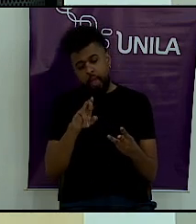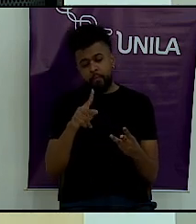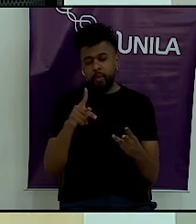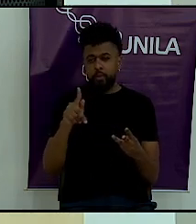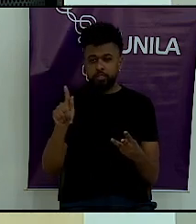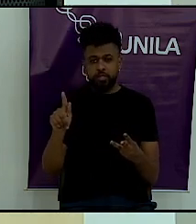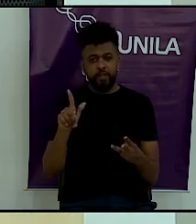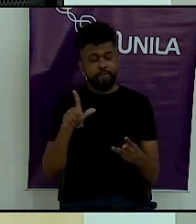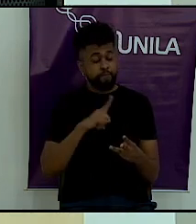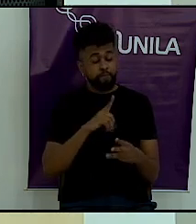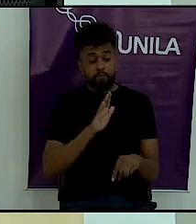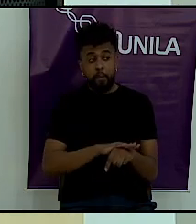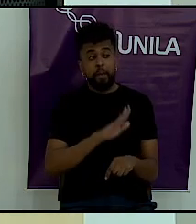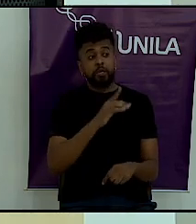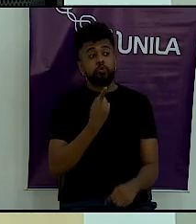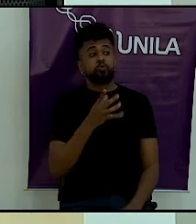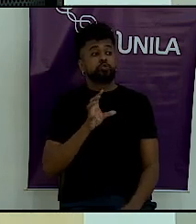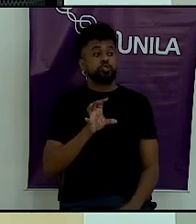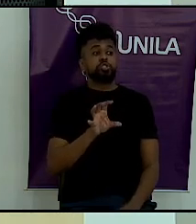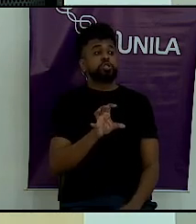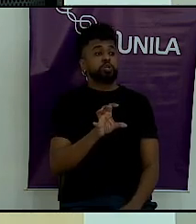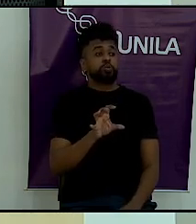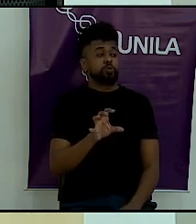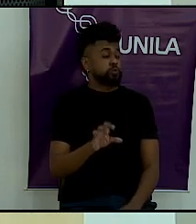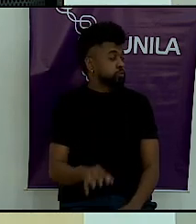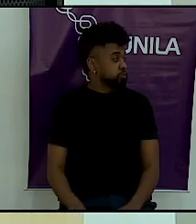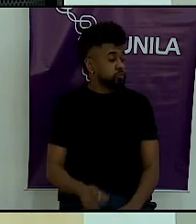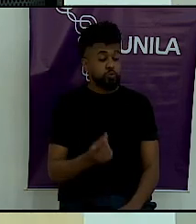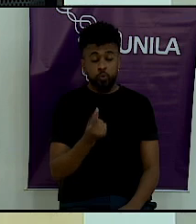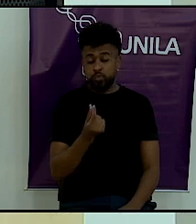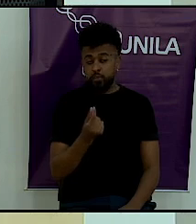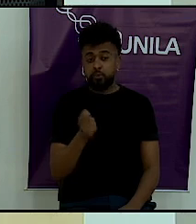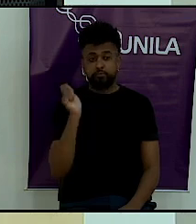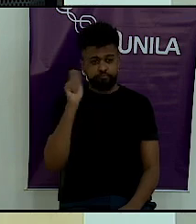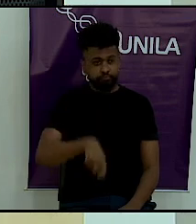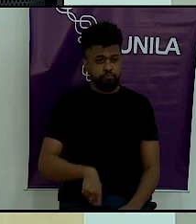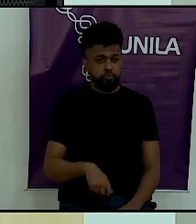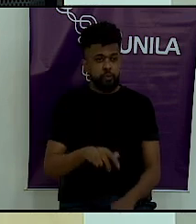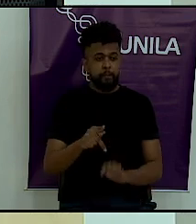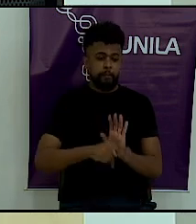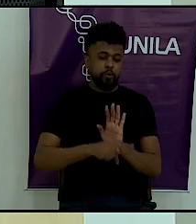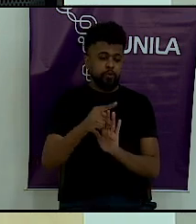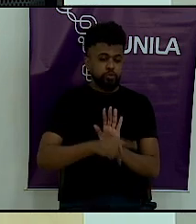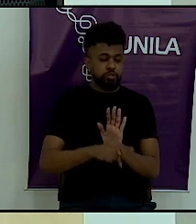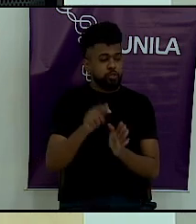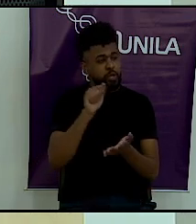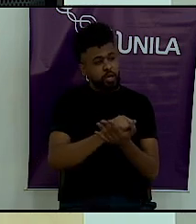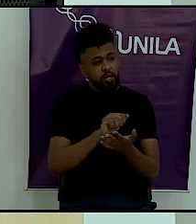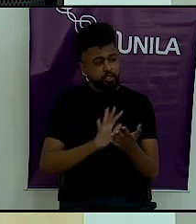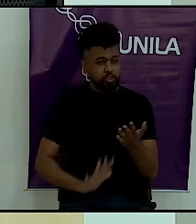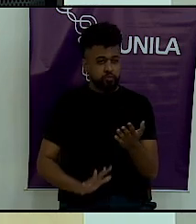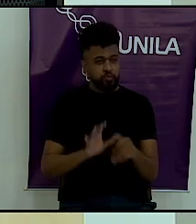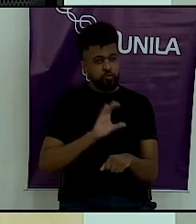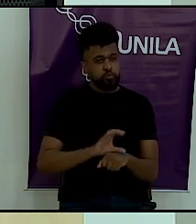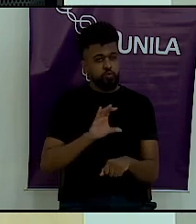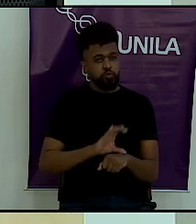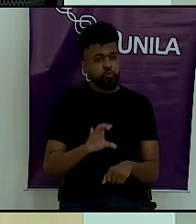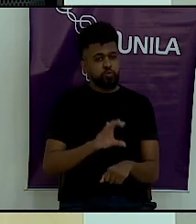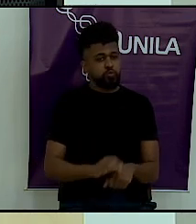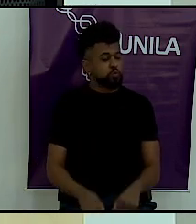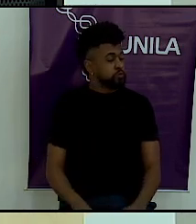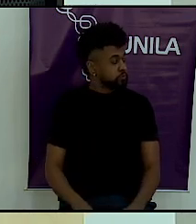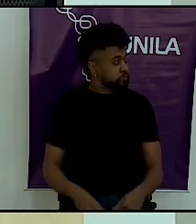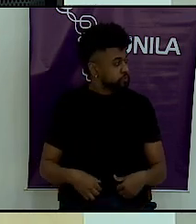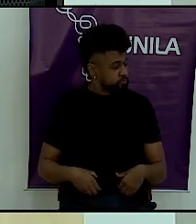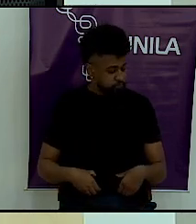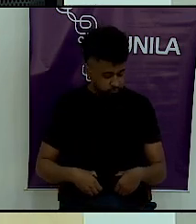a gente é mais uma fonte de orçamento possível para projetos e atividades dos cursos, né?